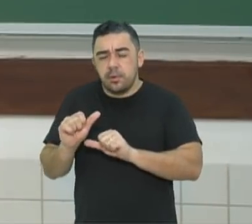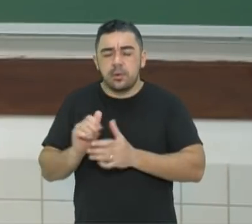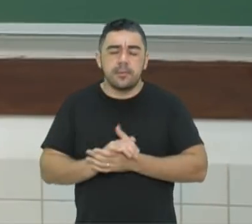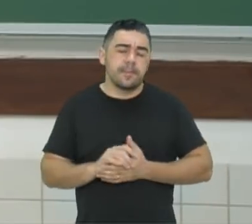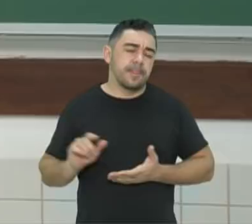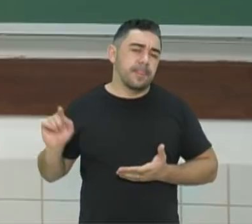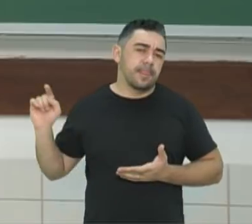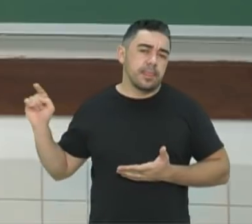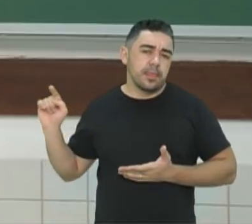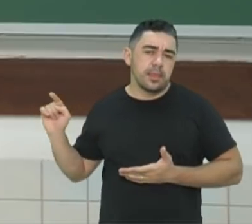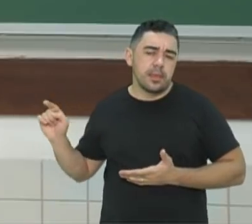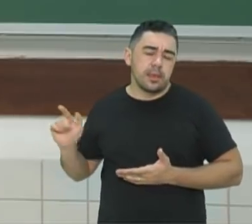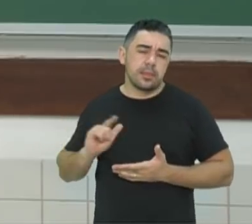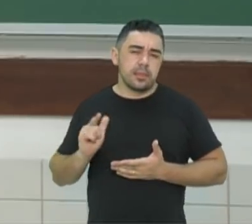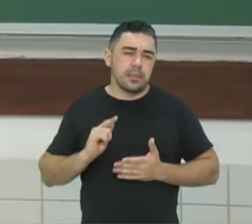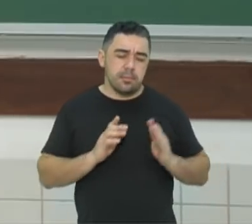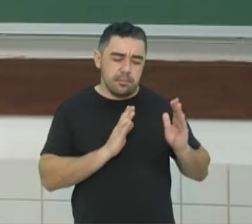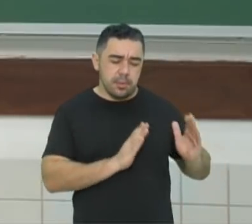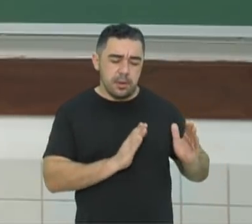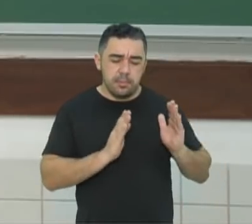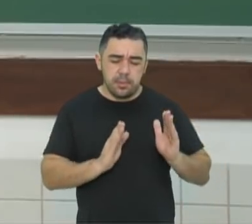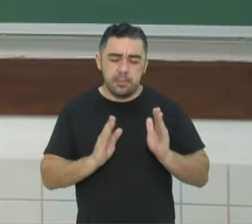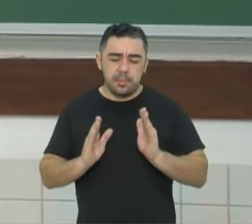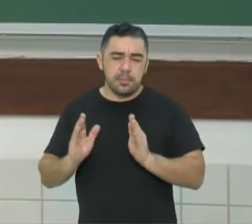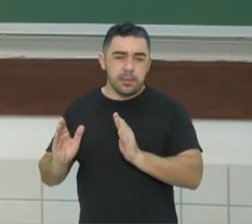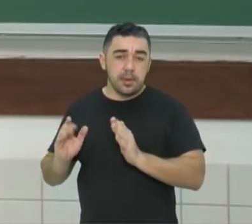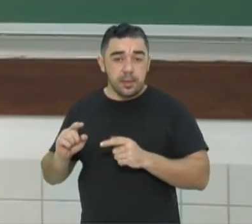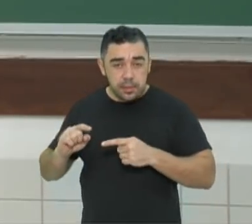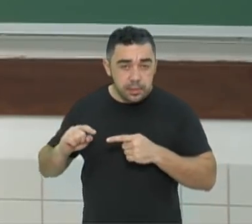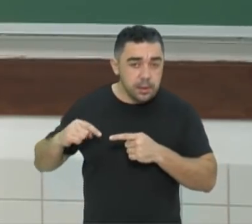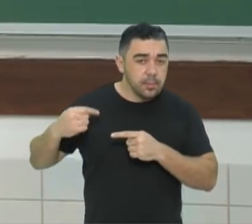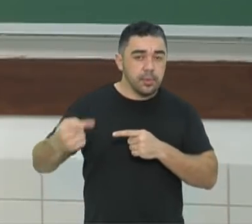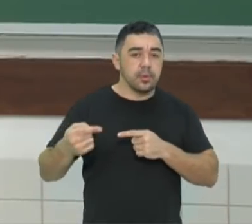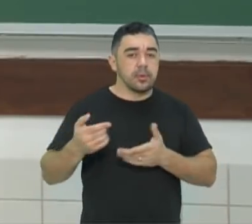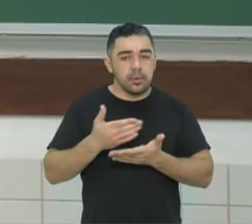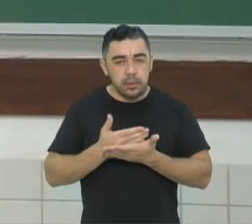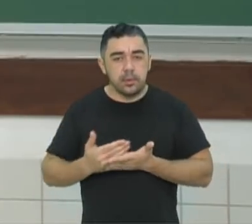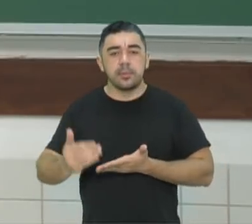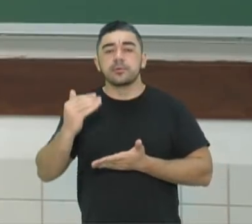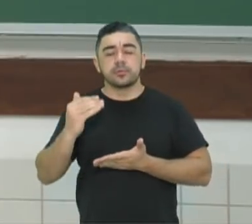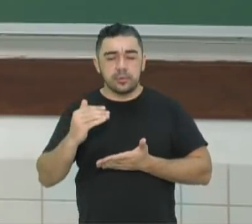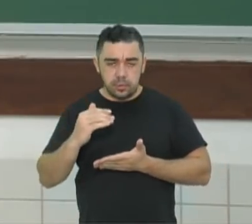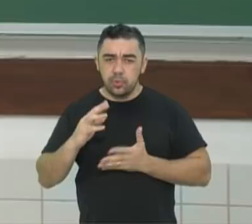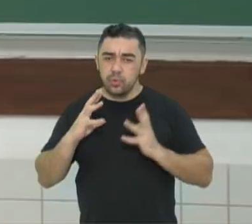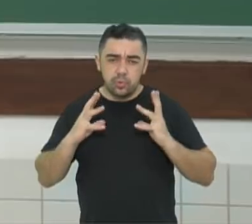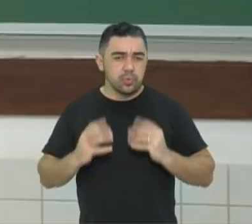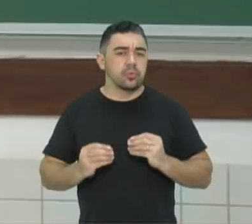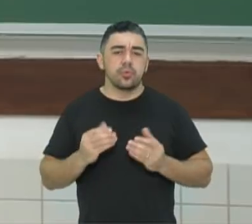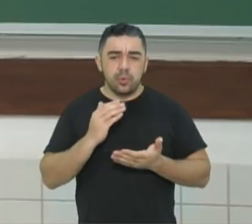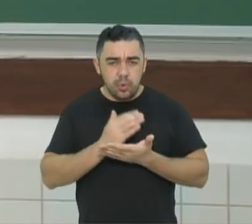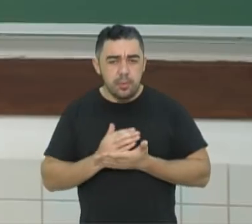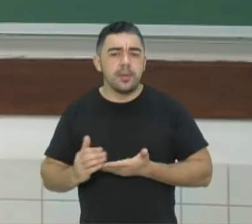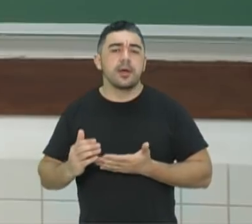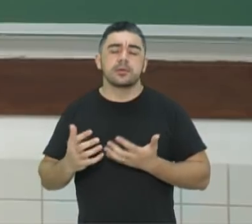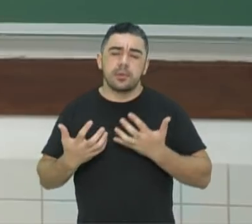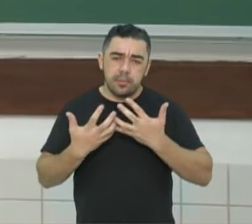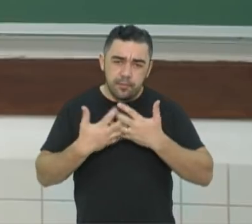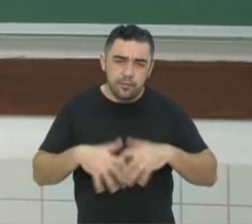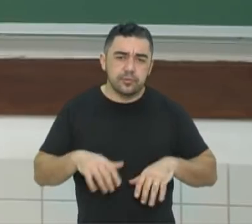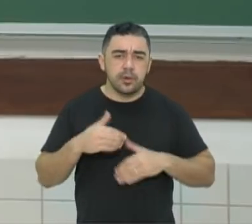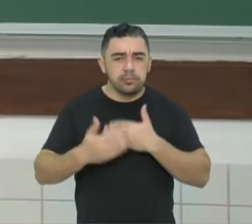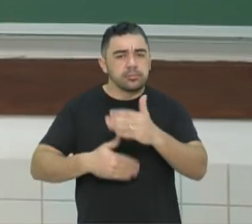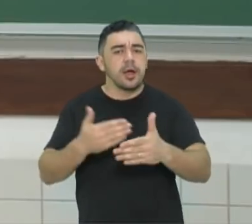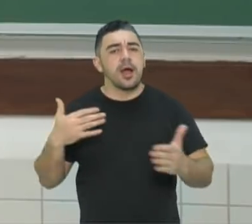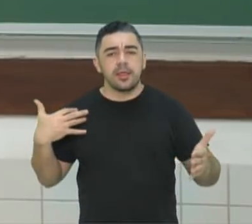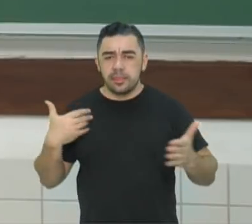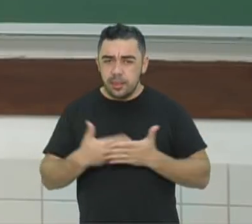mas ele tem um passo muito importante, porque a partir dele, todos os outros desenhos vão passar também por um processo muito semelhante até